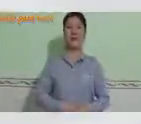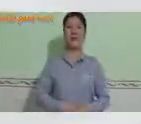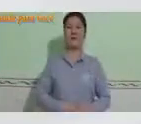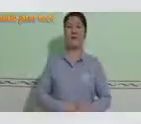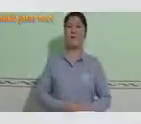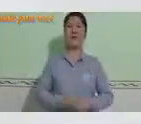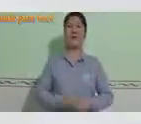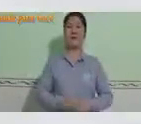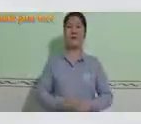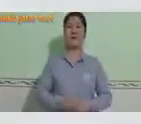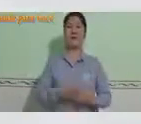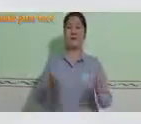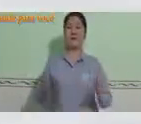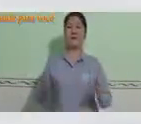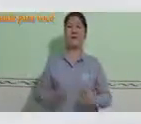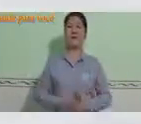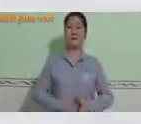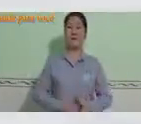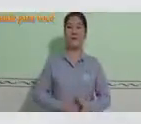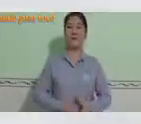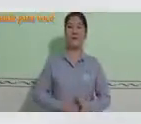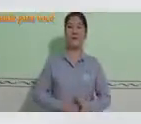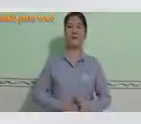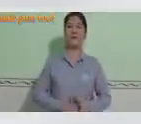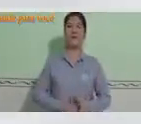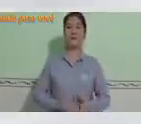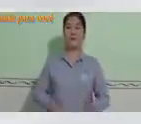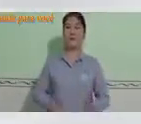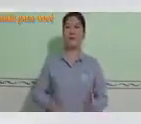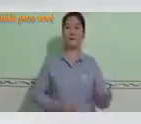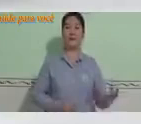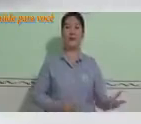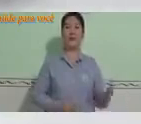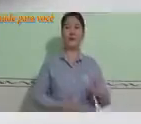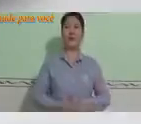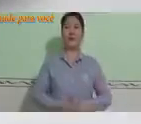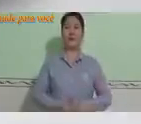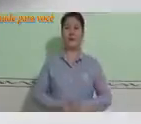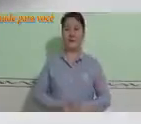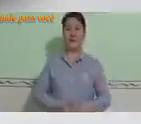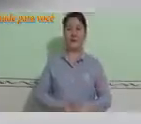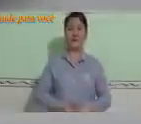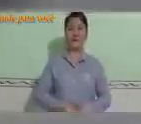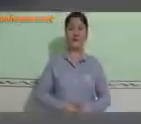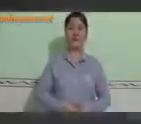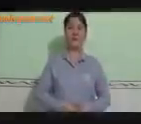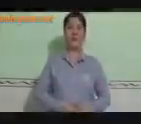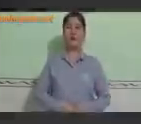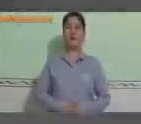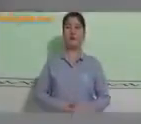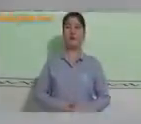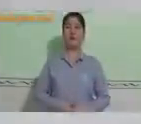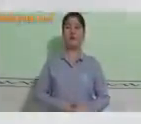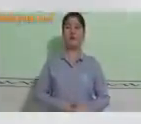Colocar compressas geladas nos olhos antes de dormir também pode ajudar a aliviar este desconforto, porque ajuda a lubrificar os